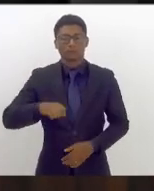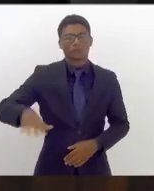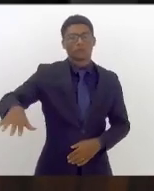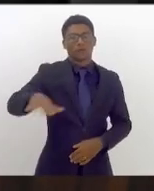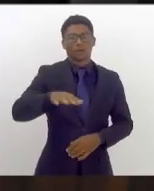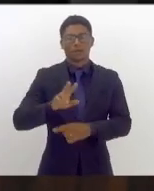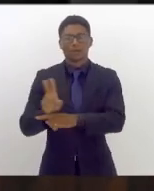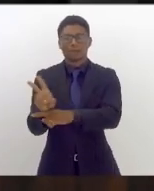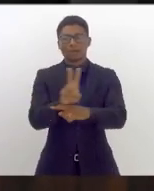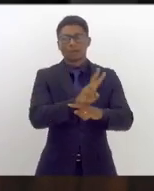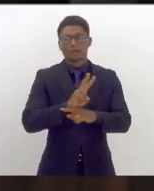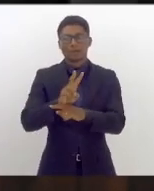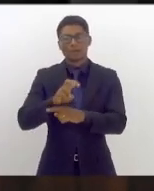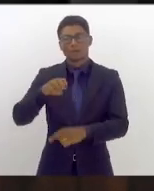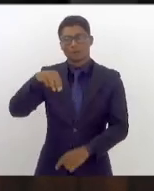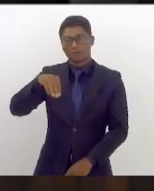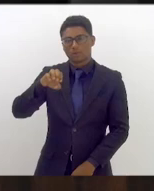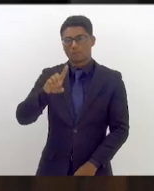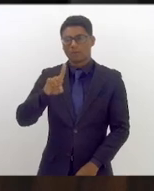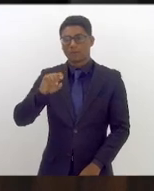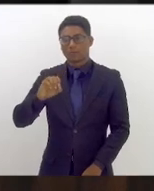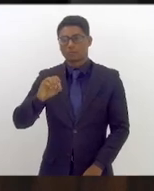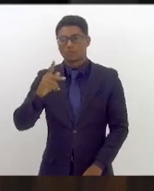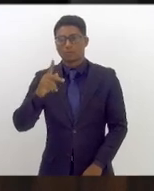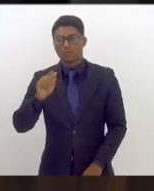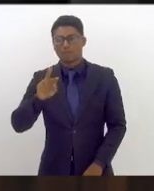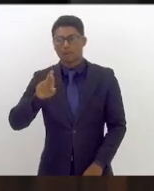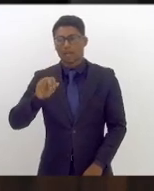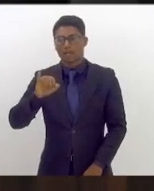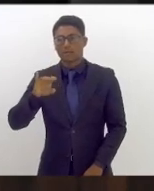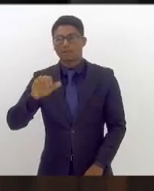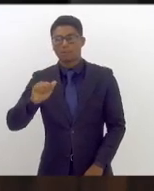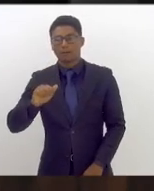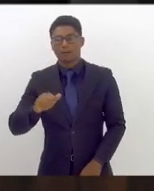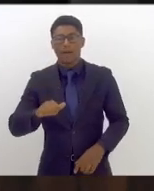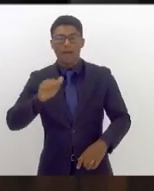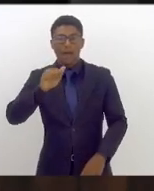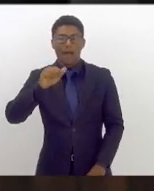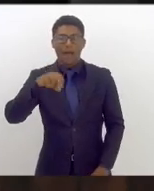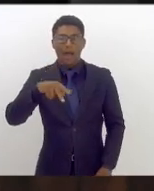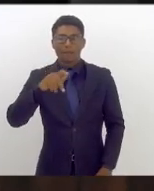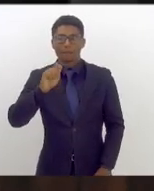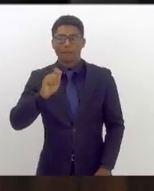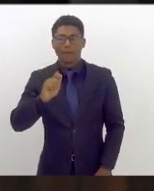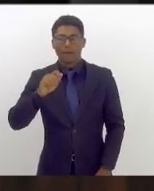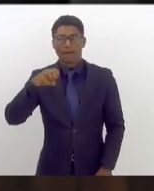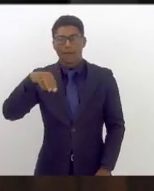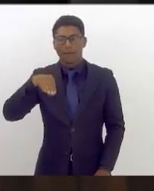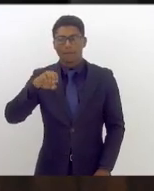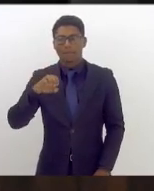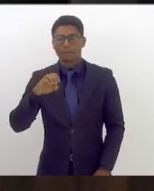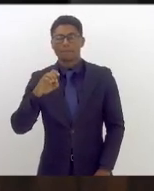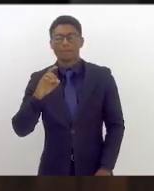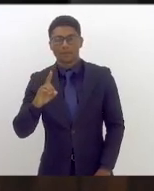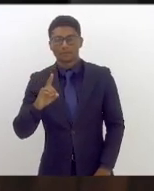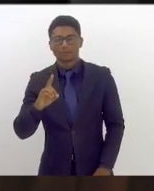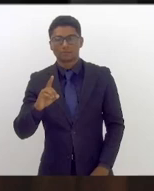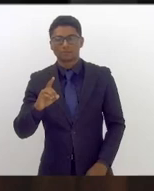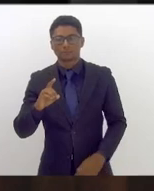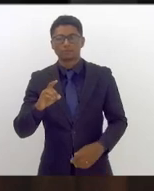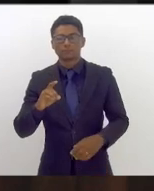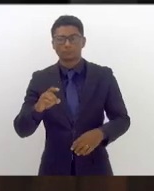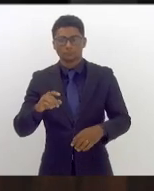médio Paraíba a pamep e da outras providências pareceres da comissão de condição Justiça pela